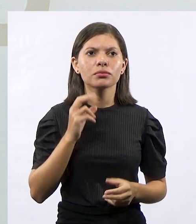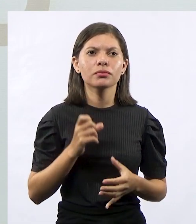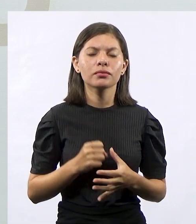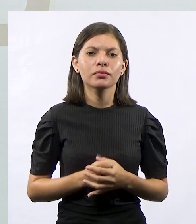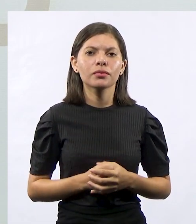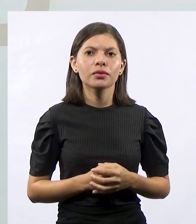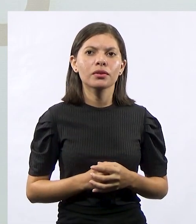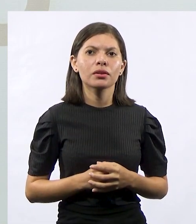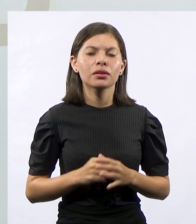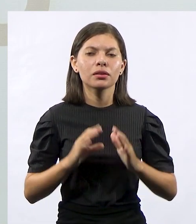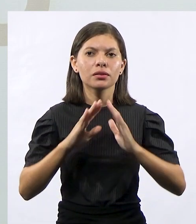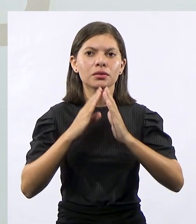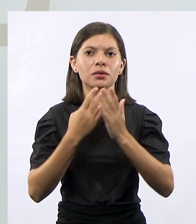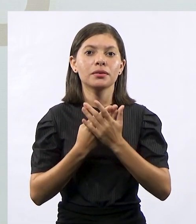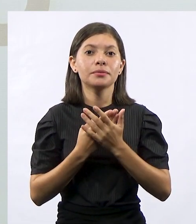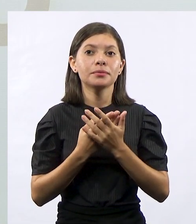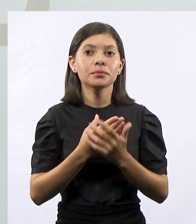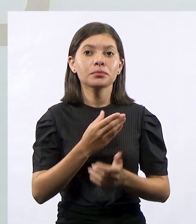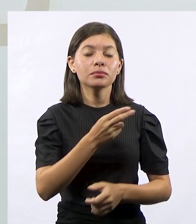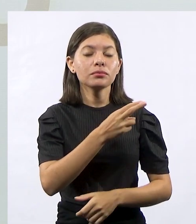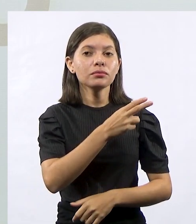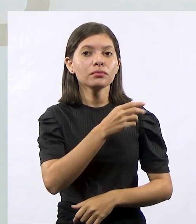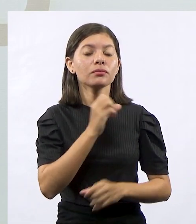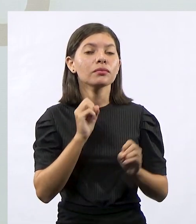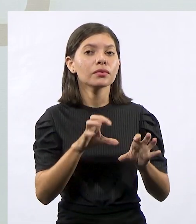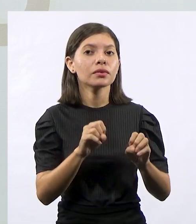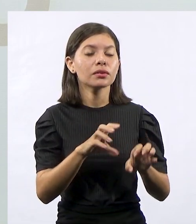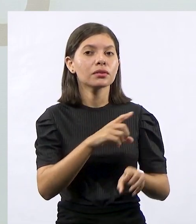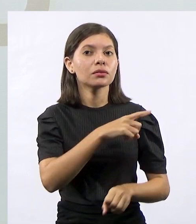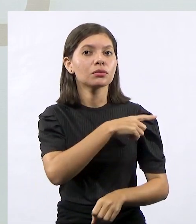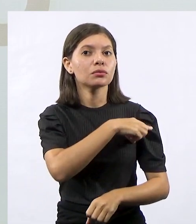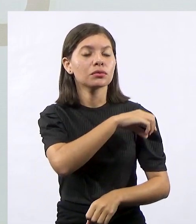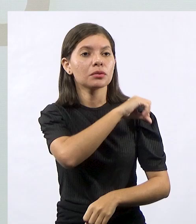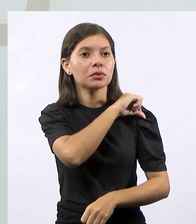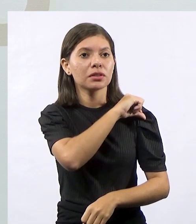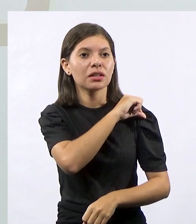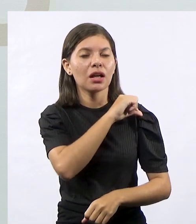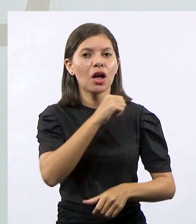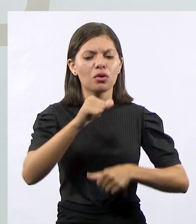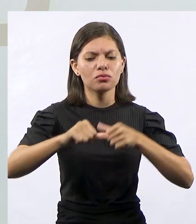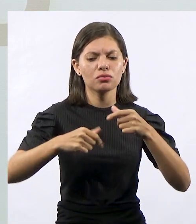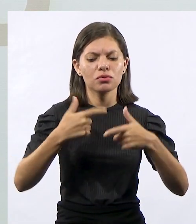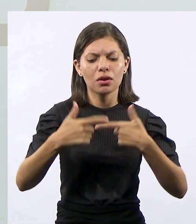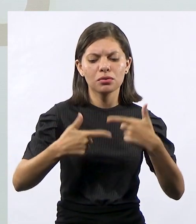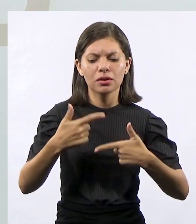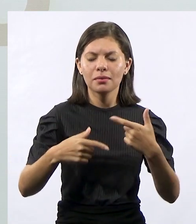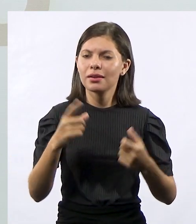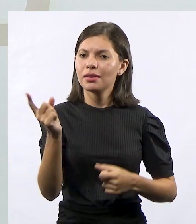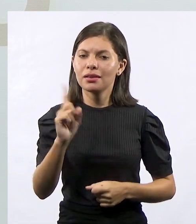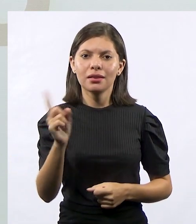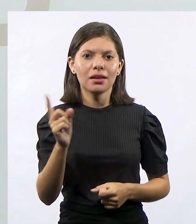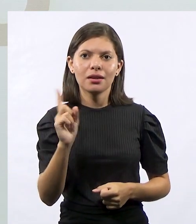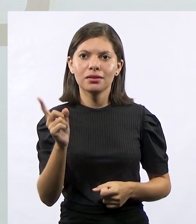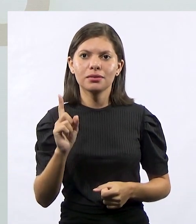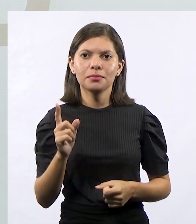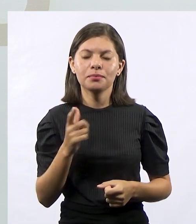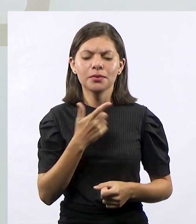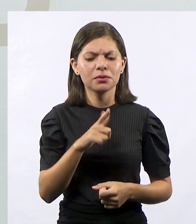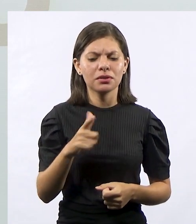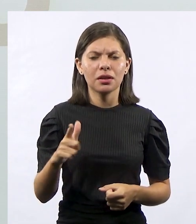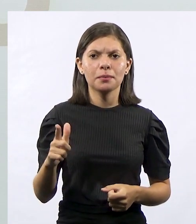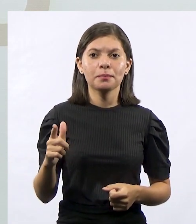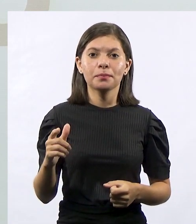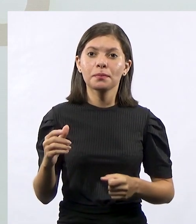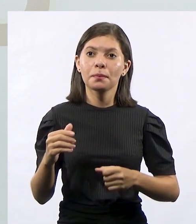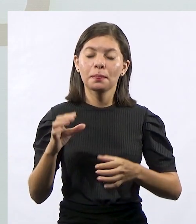experiência extraescolar. Então, para o ensino fundamental, você não tem vinculação com o trabalho, mas você tem que vincular com a vida,